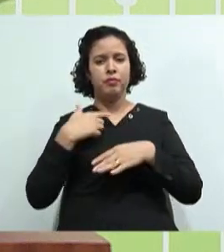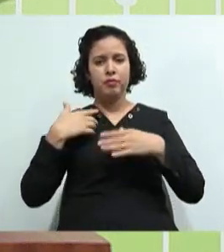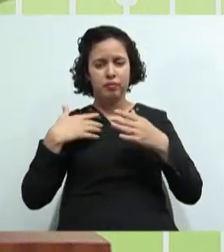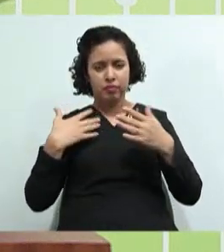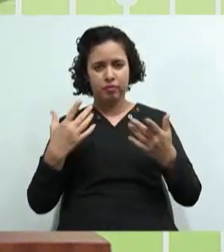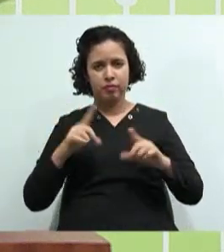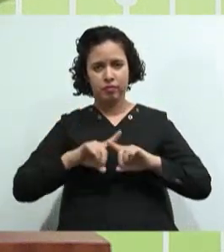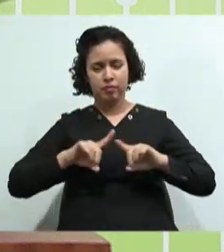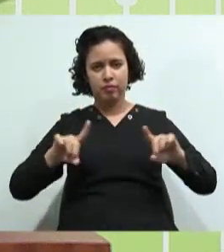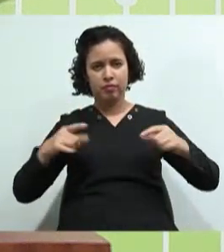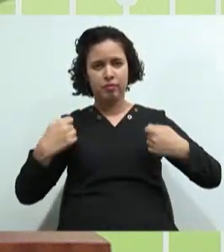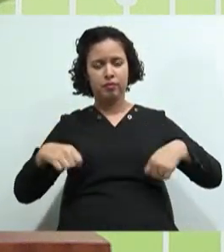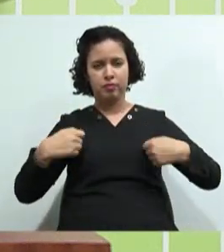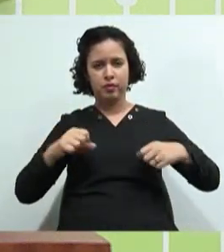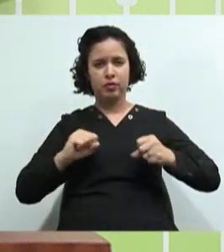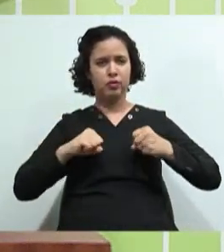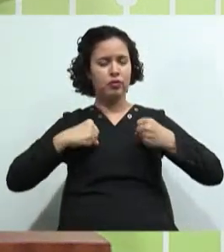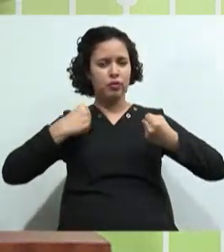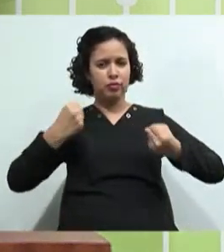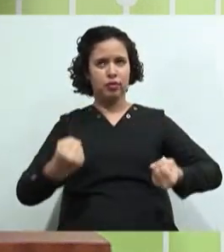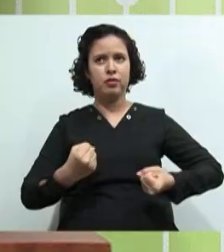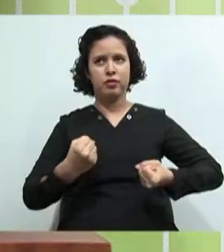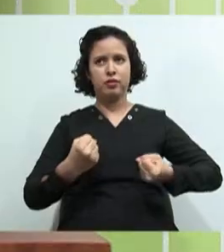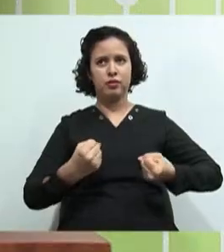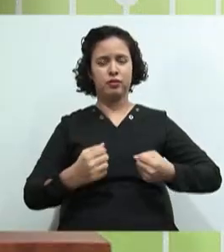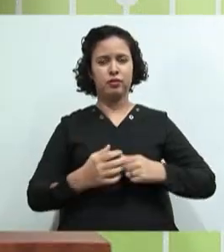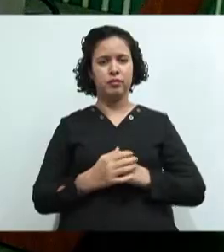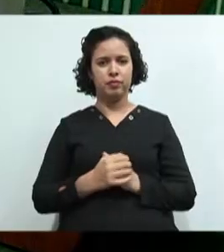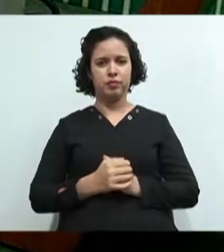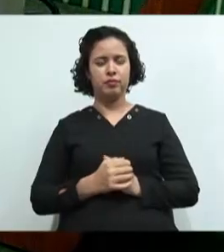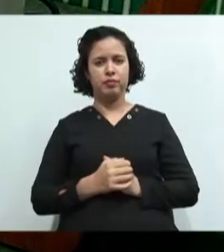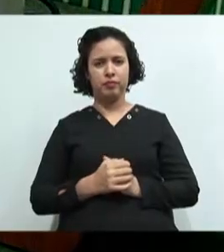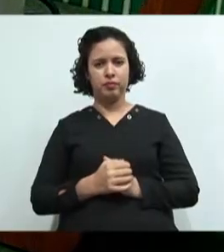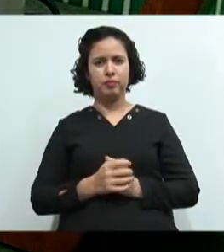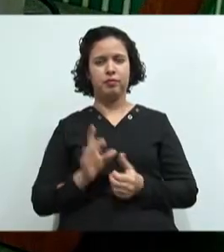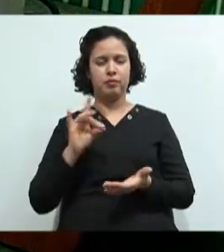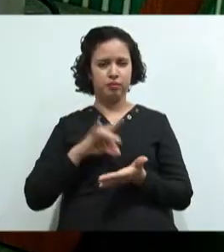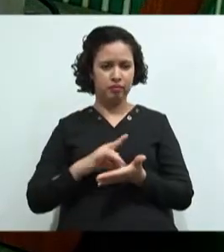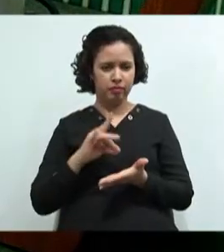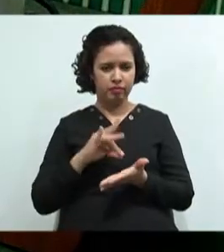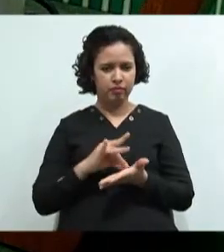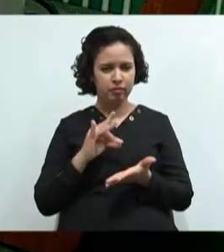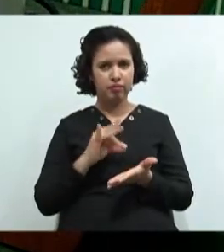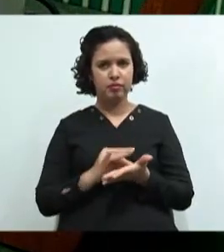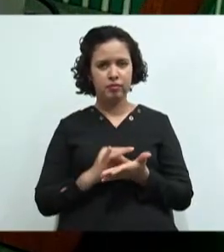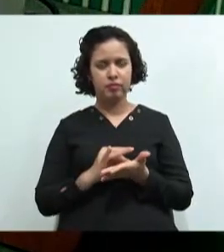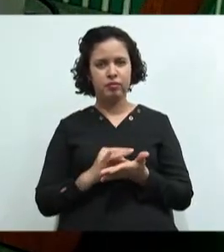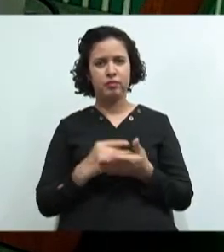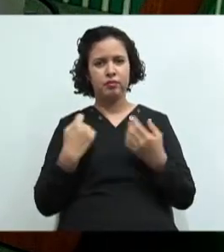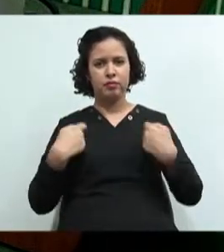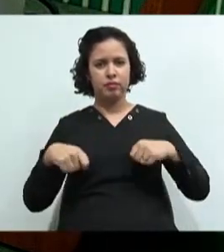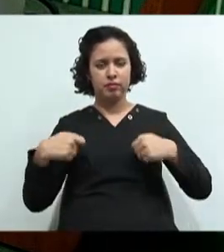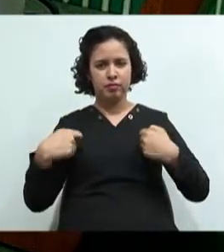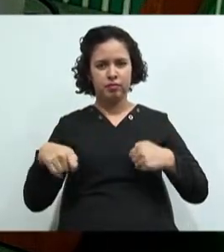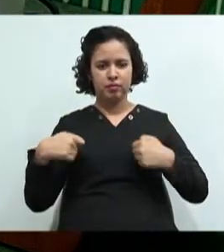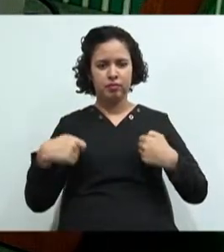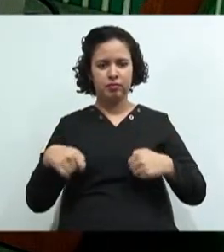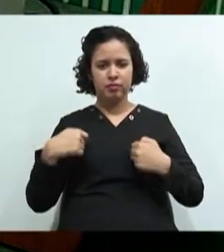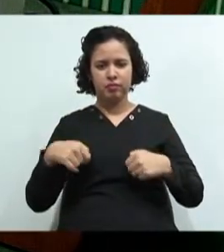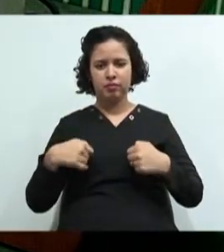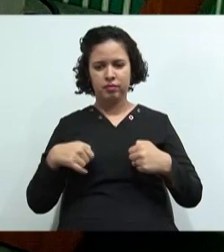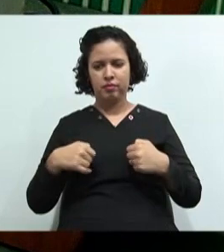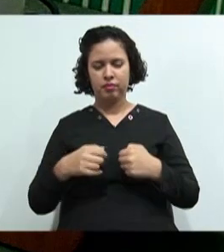Mas também precisa ter muita força de vontade, né, professor Jorge? Para comprar uma Ferrari aí em 20 anos, imagina. Exatamente, é muito tempo, né,